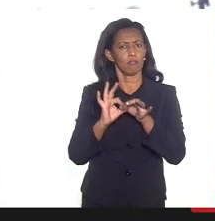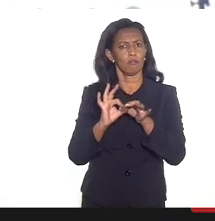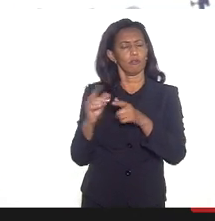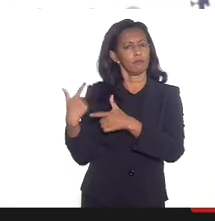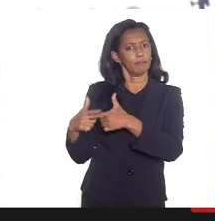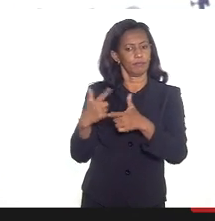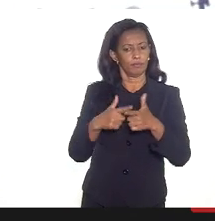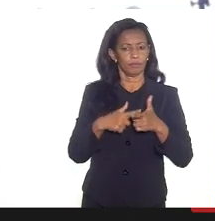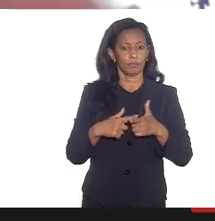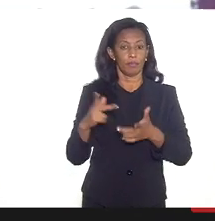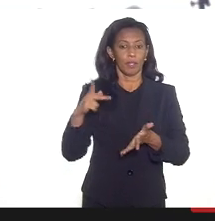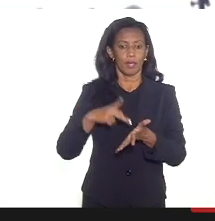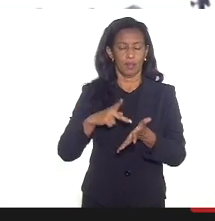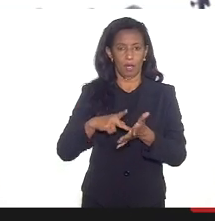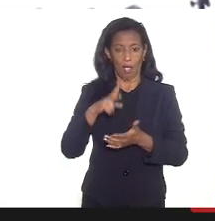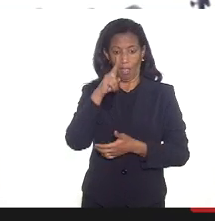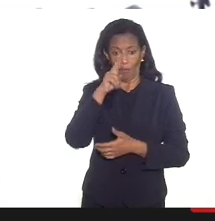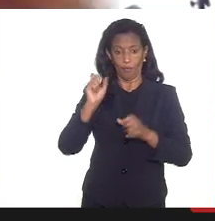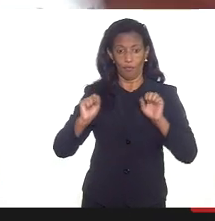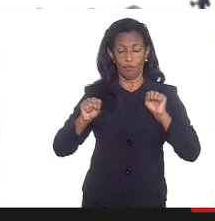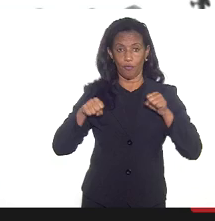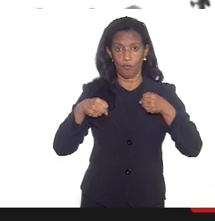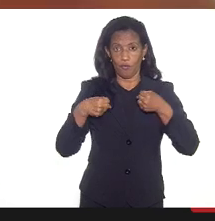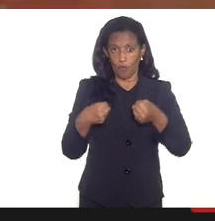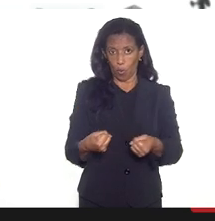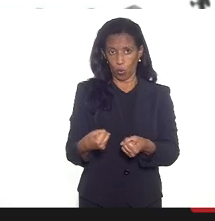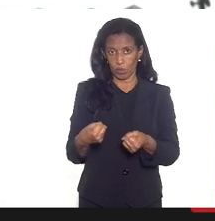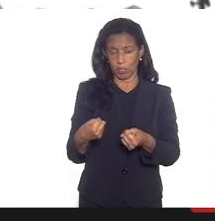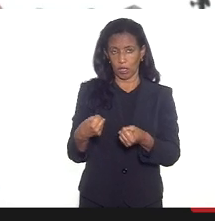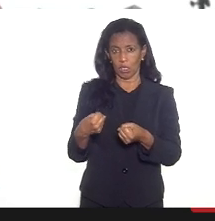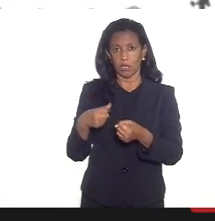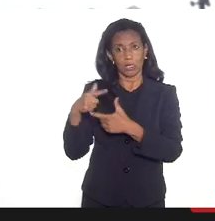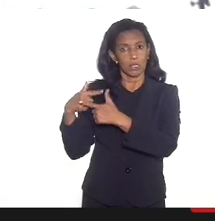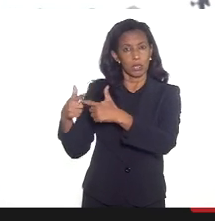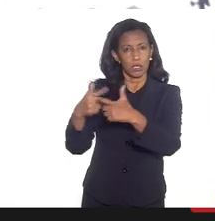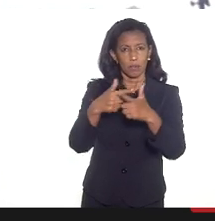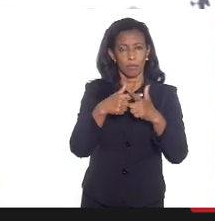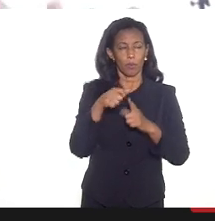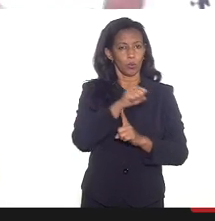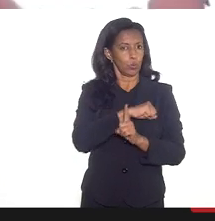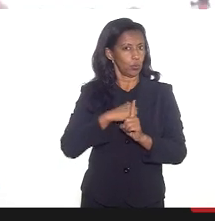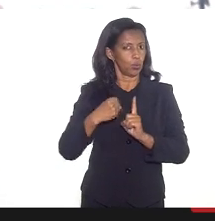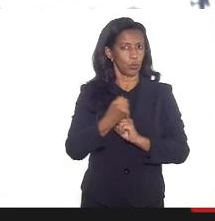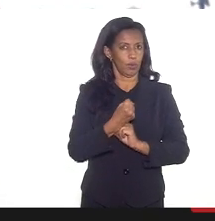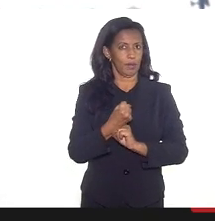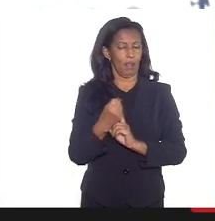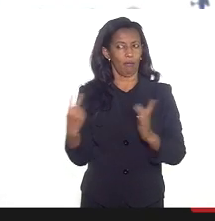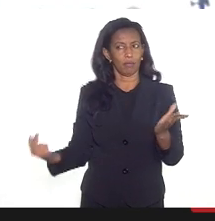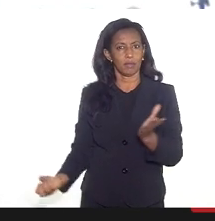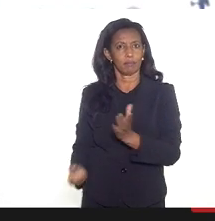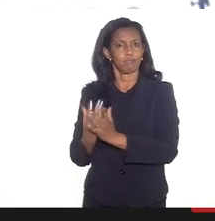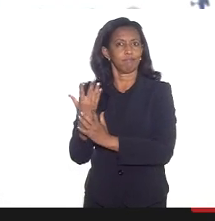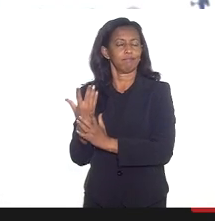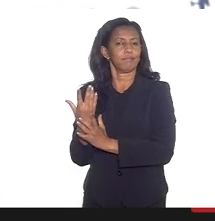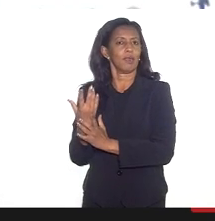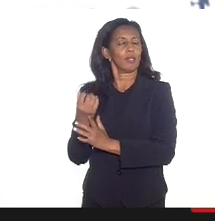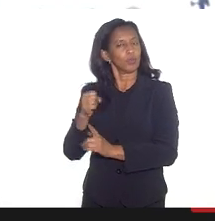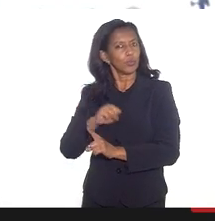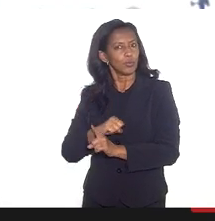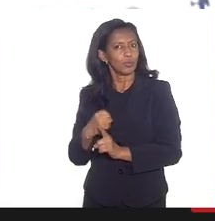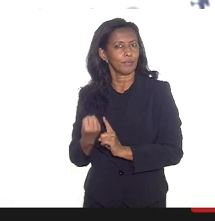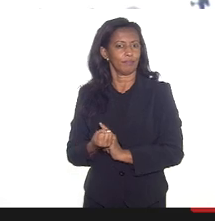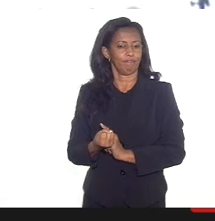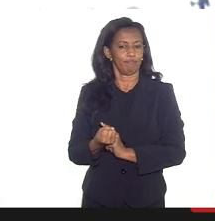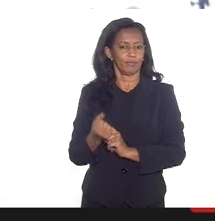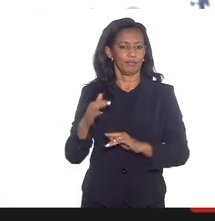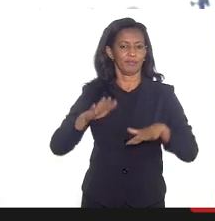Na realidade, a força e o enfrentamento desse problema social, desse fenômeno social que, de